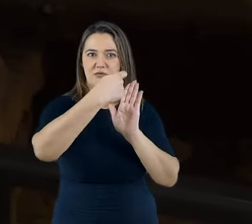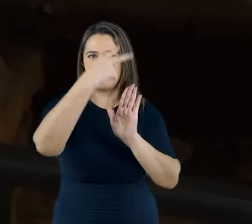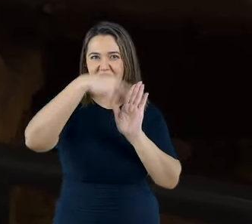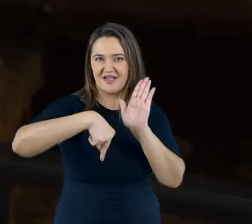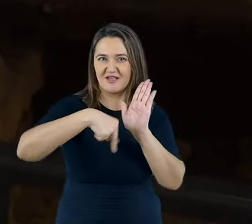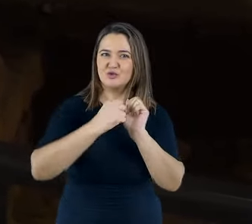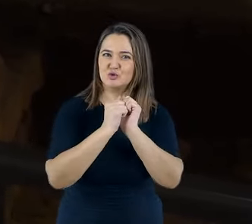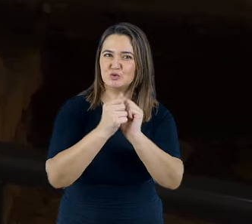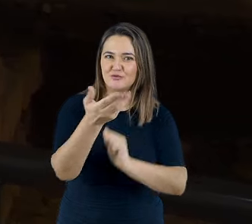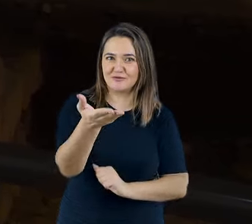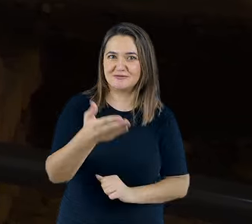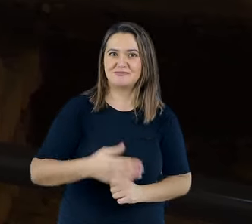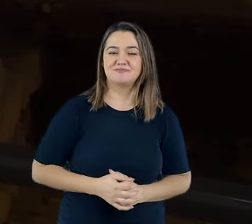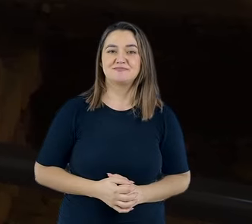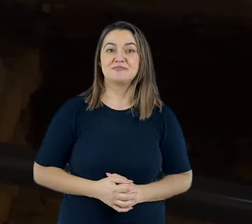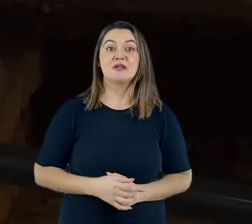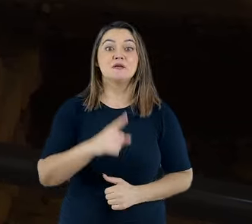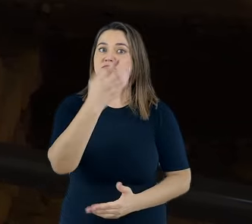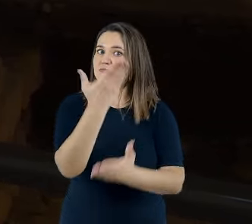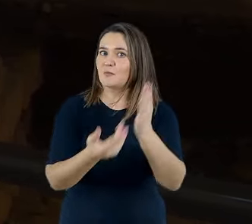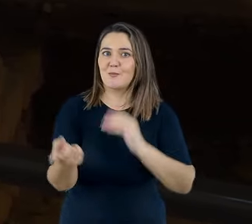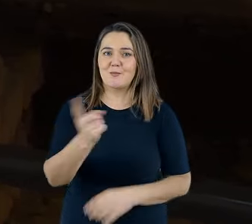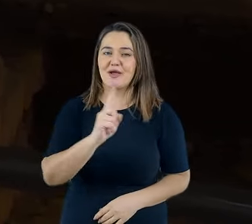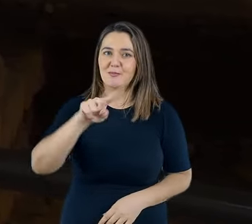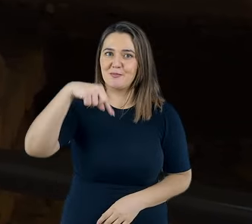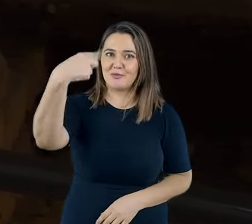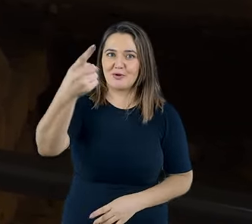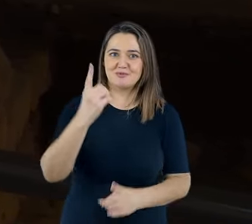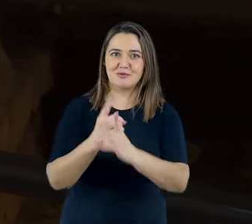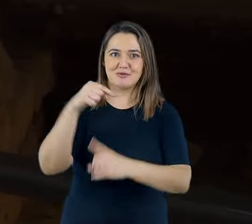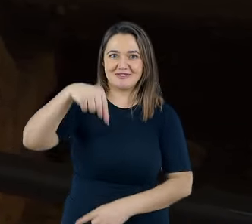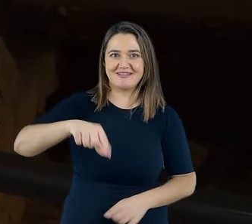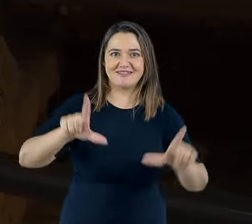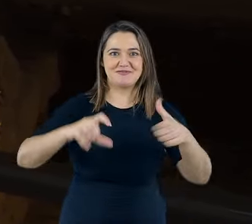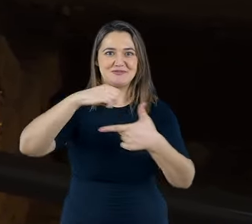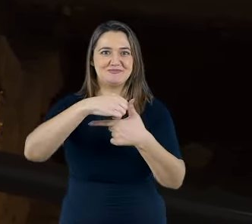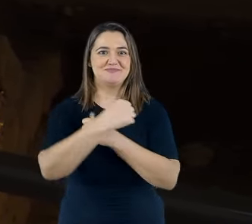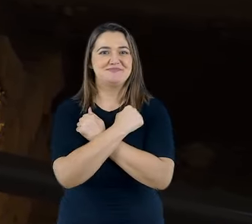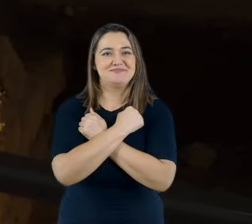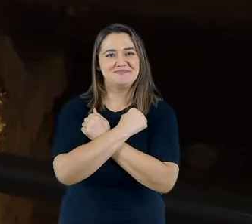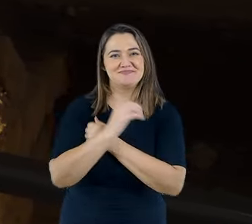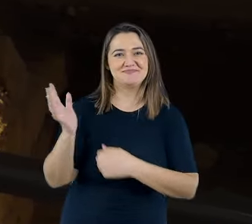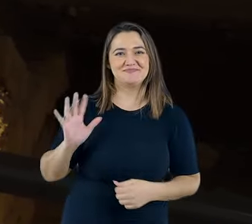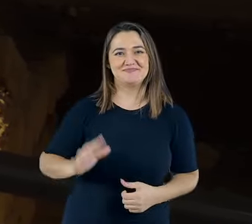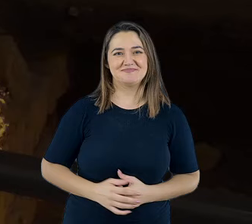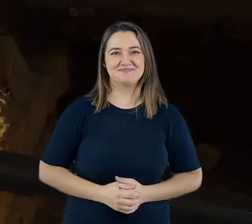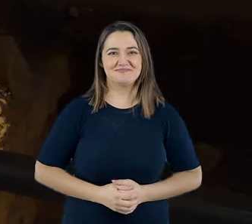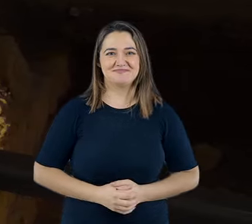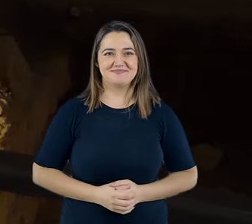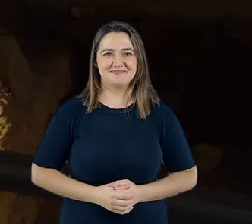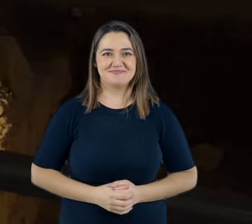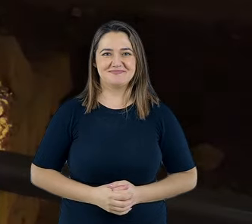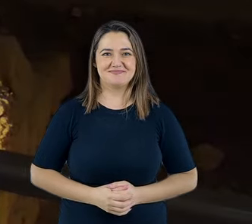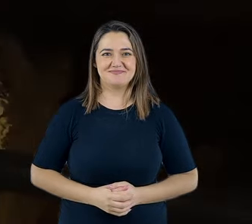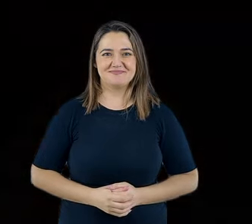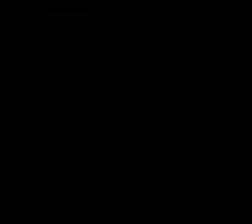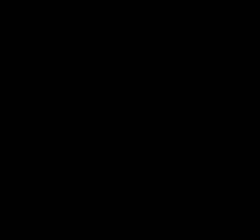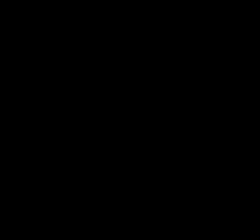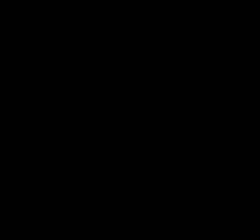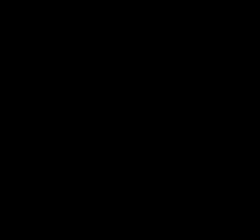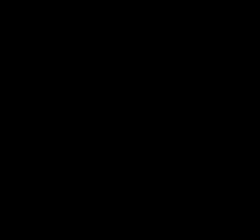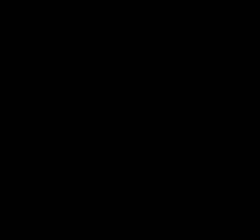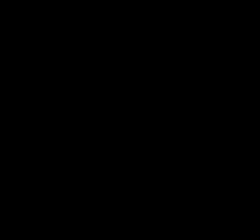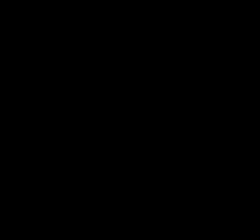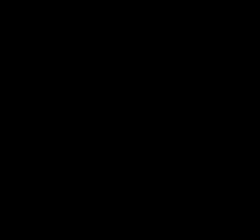vou compartilhar com você muito conhecimento. Então, não perca o nosso próximo encontro aqui na TV Novo Tempo. Um grande abraço e até lá. Tchau, tchau.